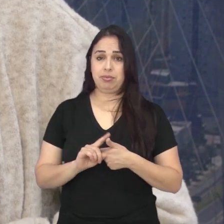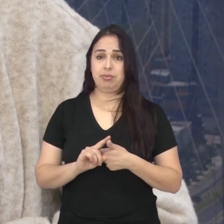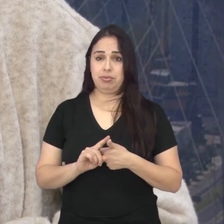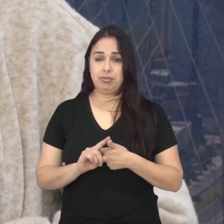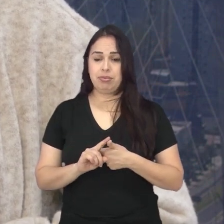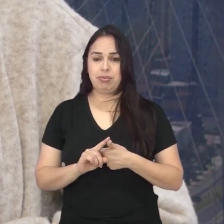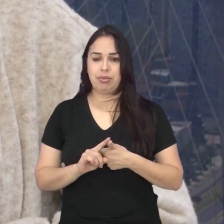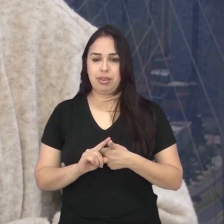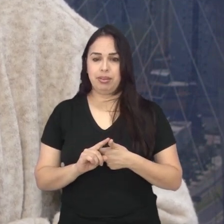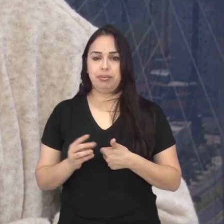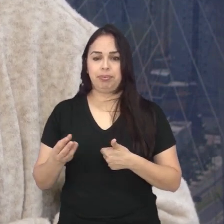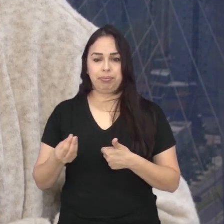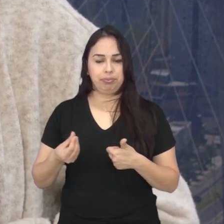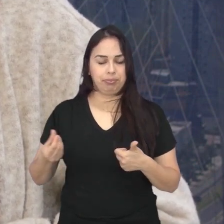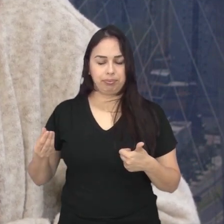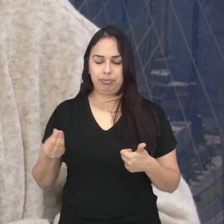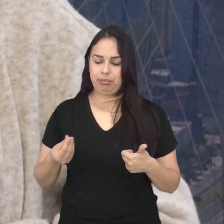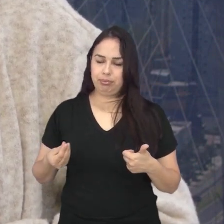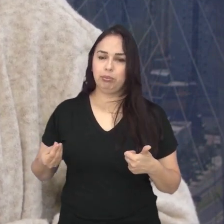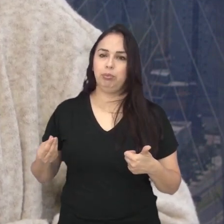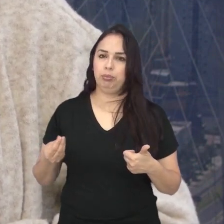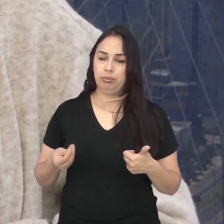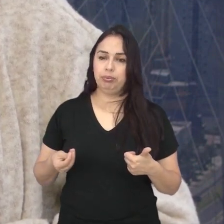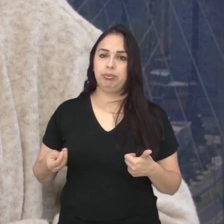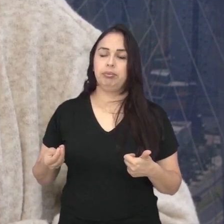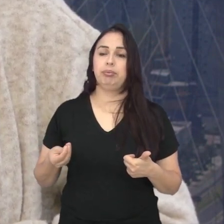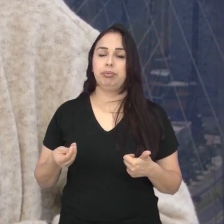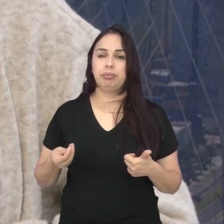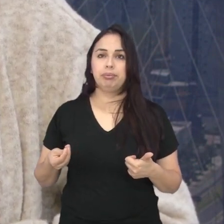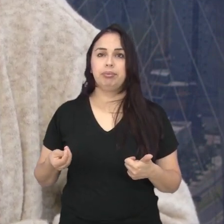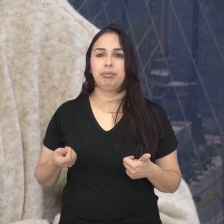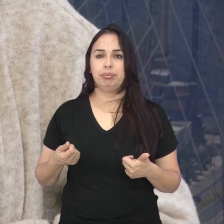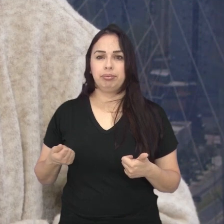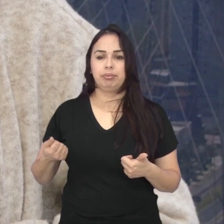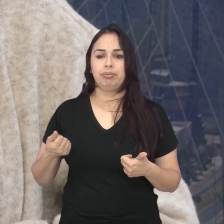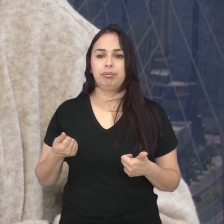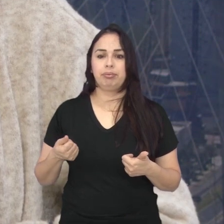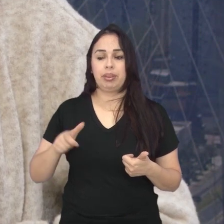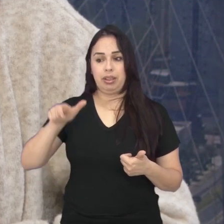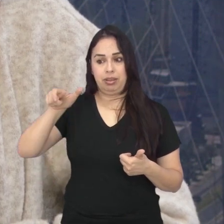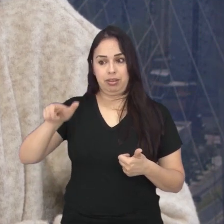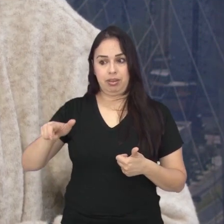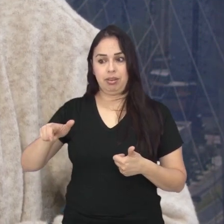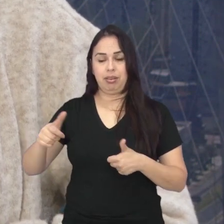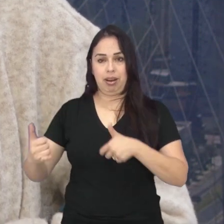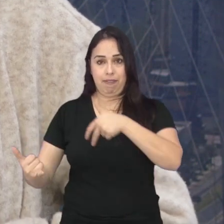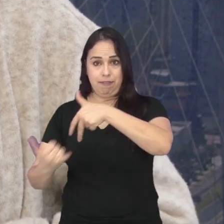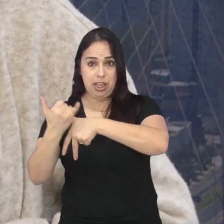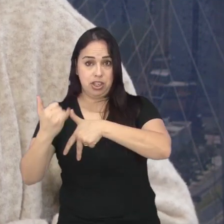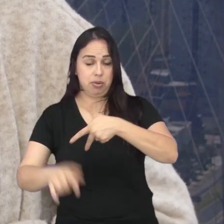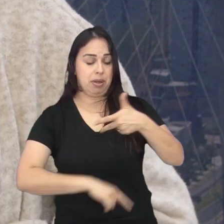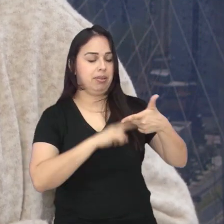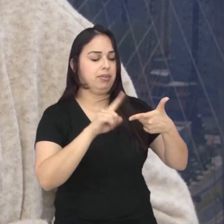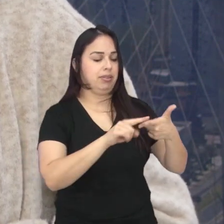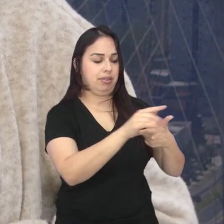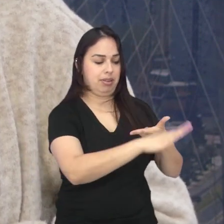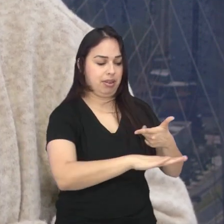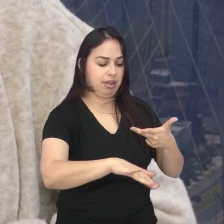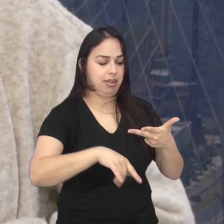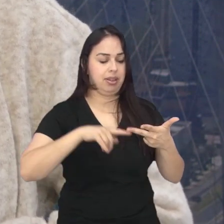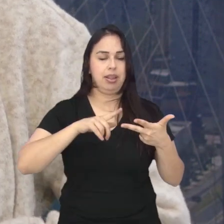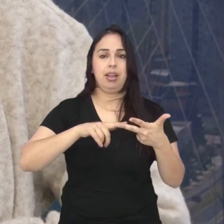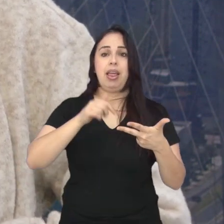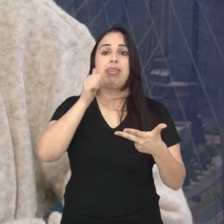repercute tanto, ela tem esse aspecto de repercutir tanto na vítima, quanto também na